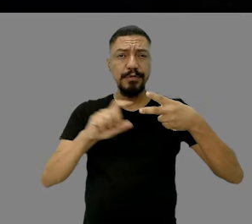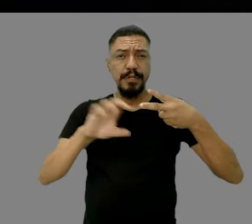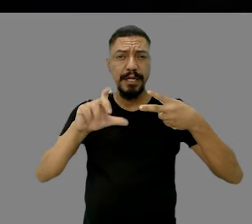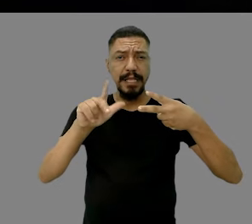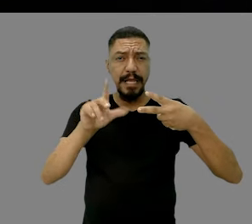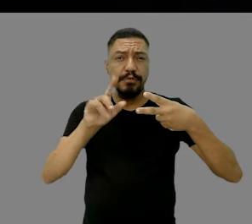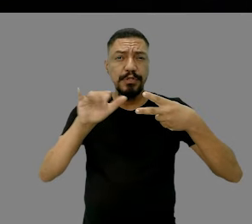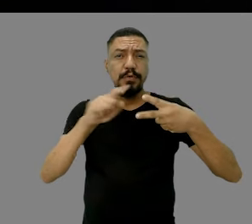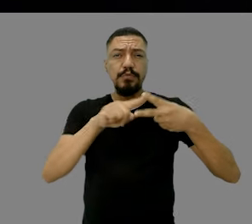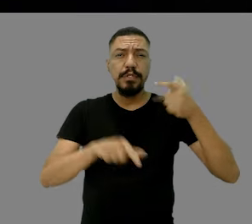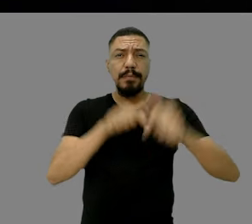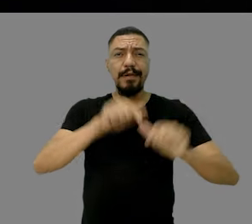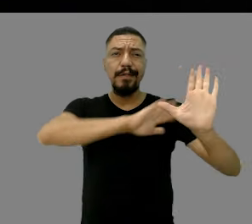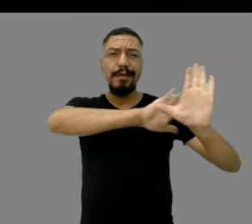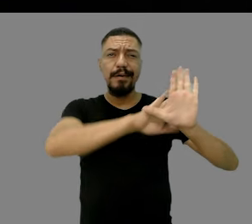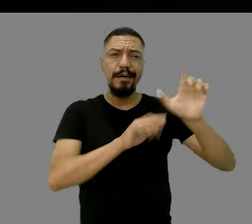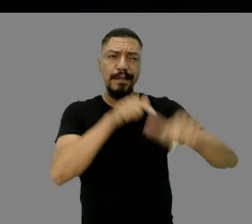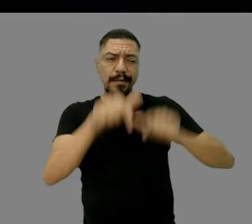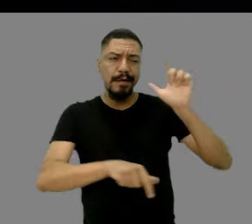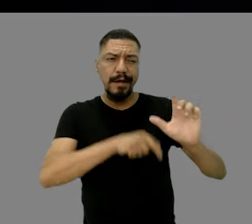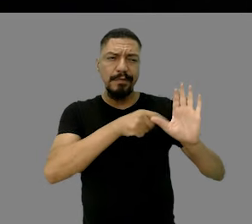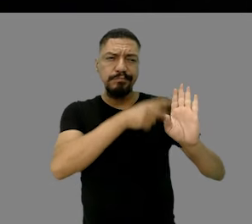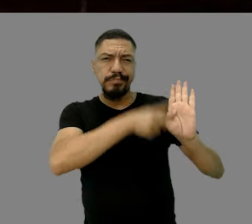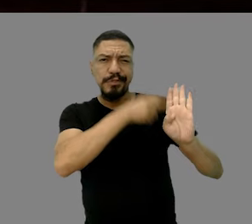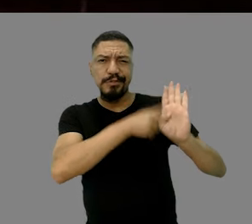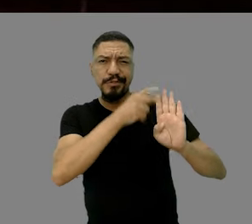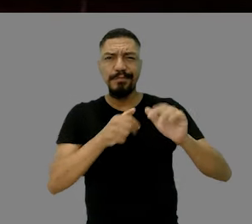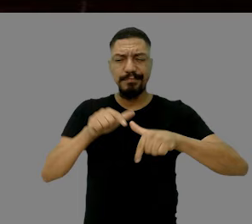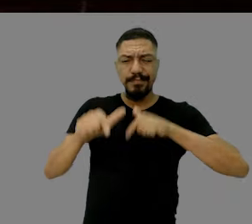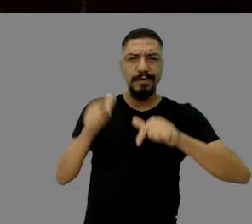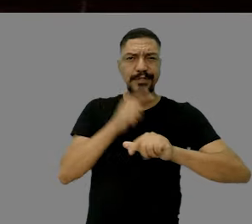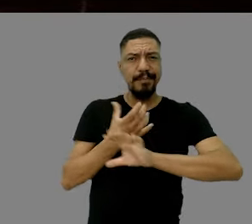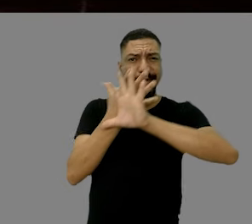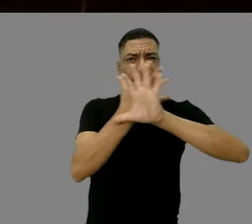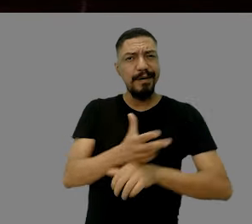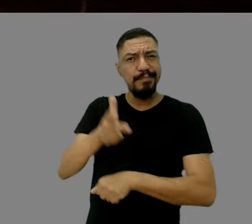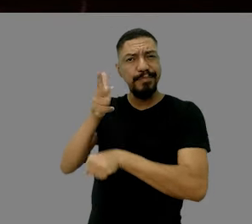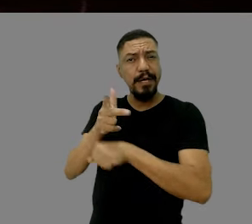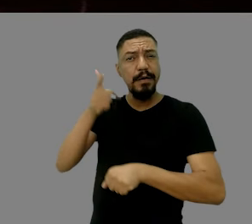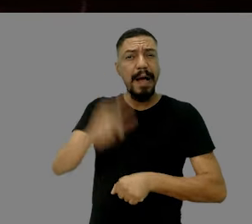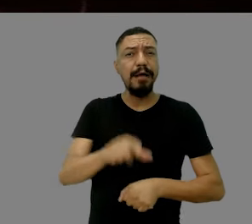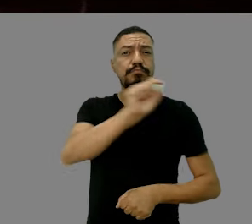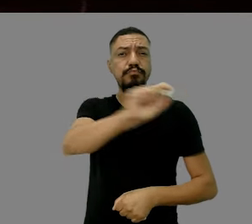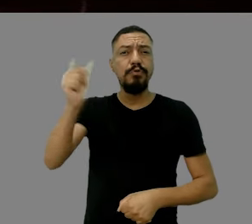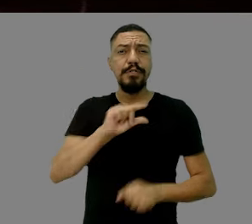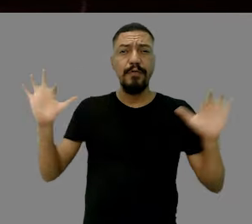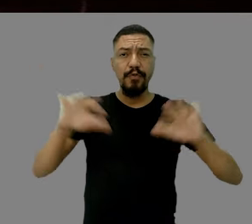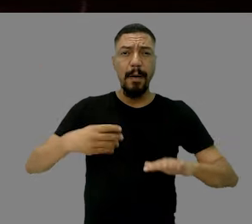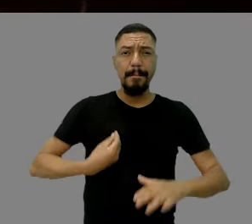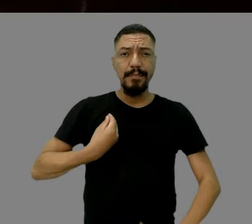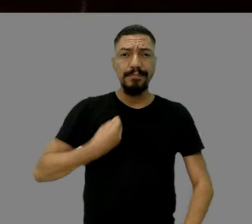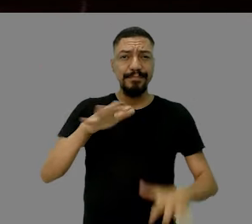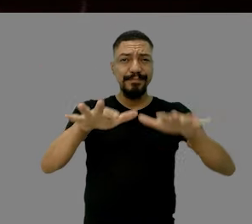operando e fazendo essa transmissão acontecer também, e, claro, a quem veio aqui presencialmente, tirar suas dúvidas, etc.